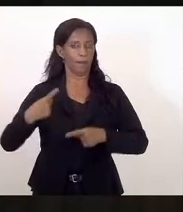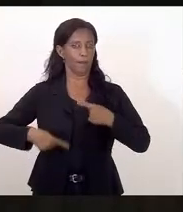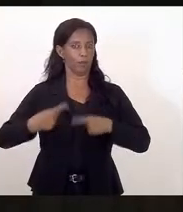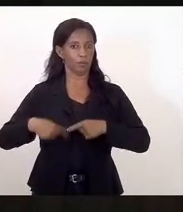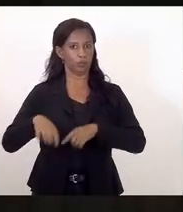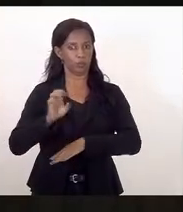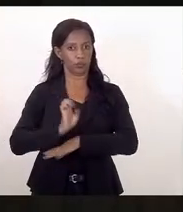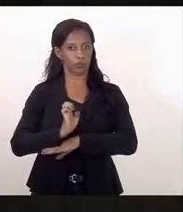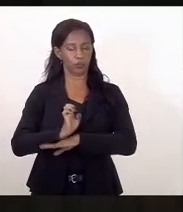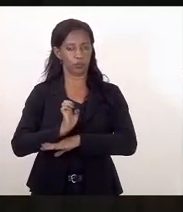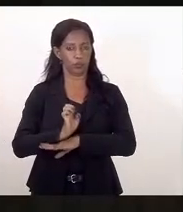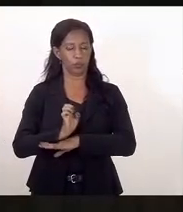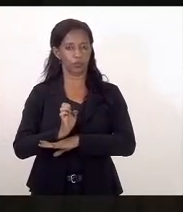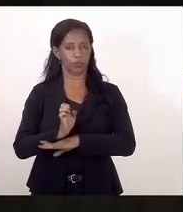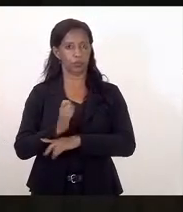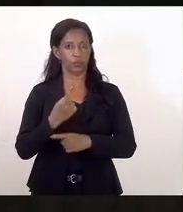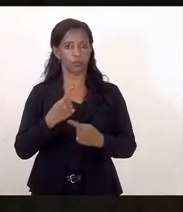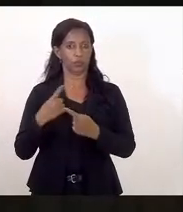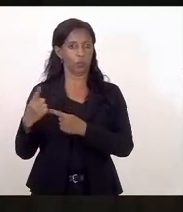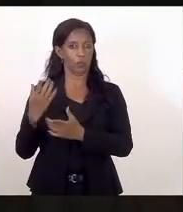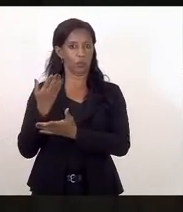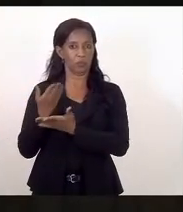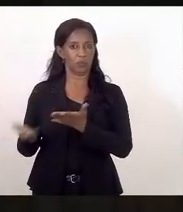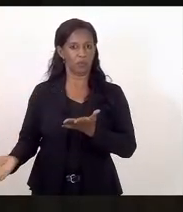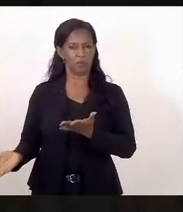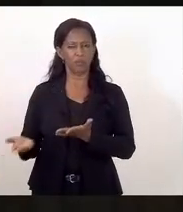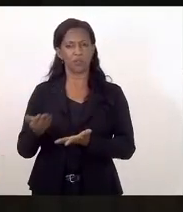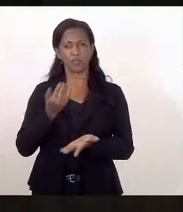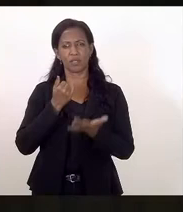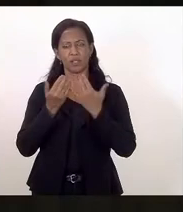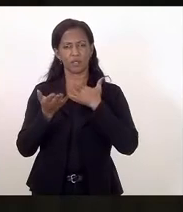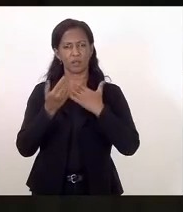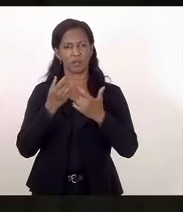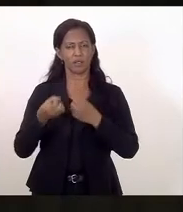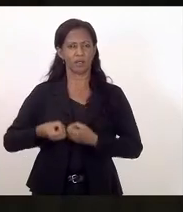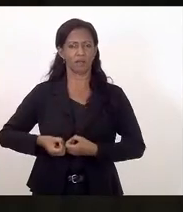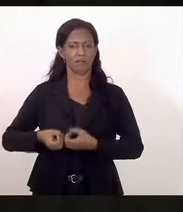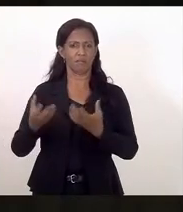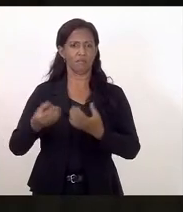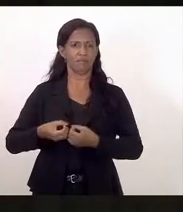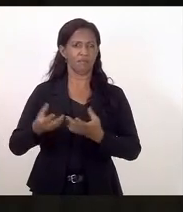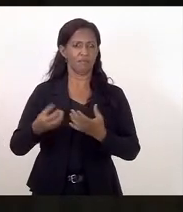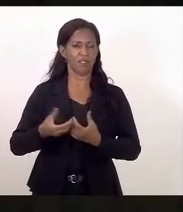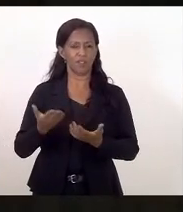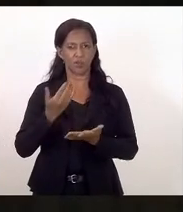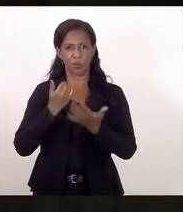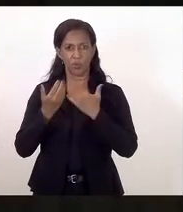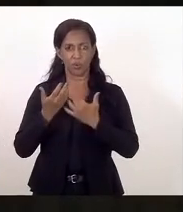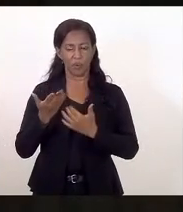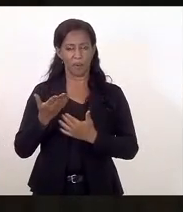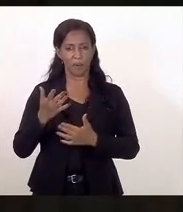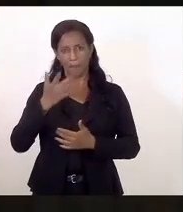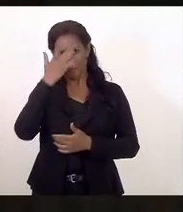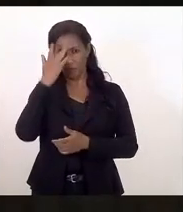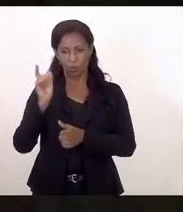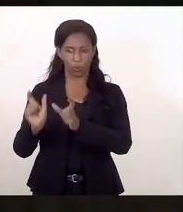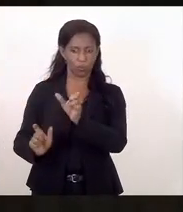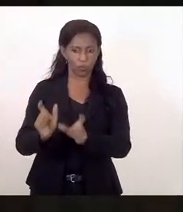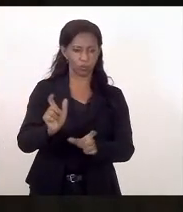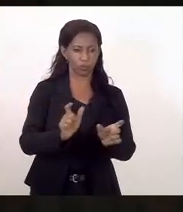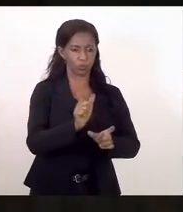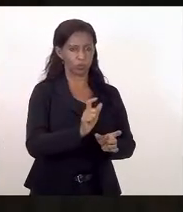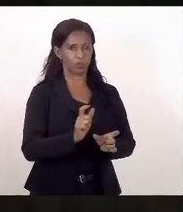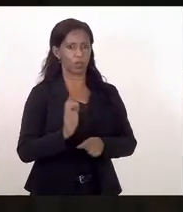estadual de combate ao desperdício de alimentos e a doação de excedentes de alimentos para consumo humano, em